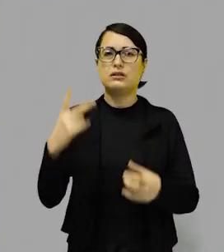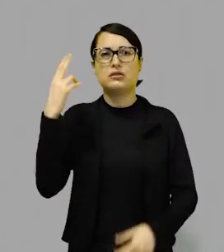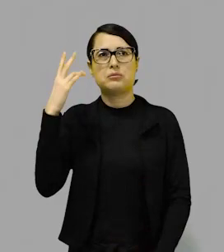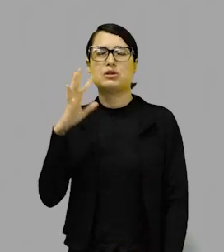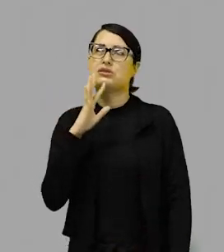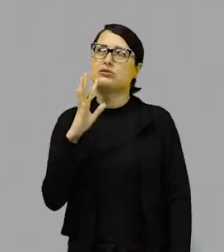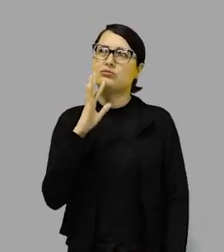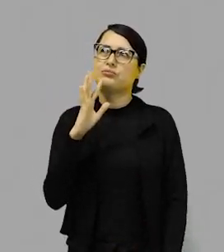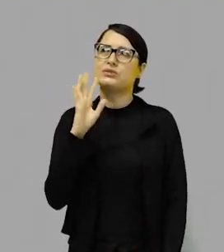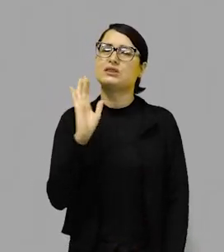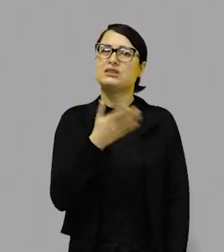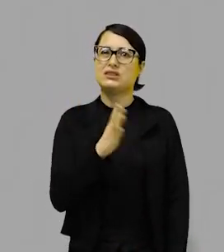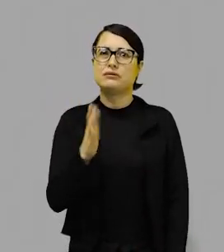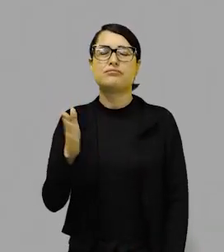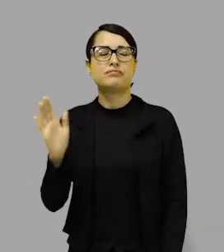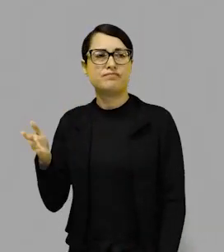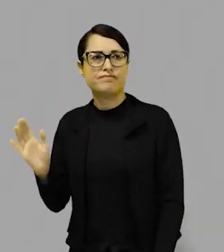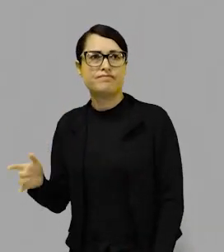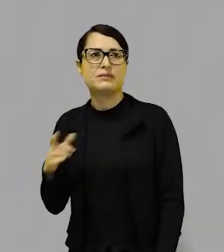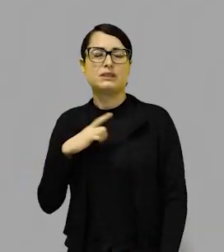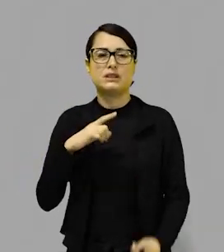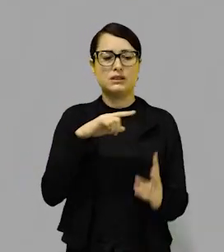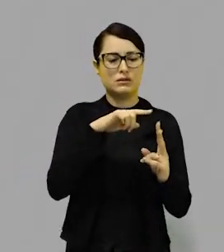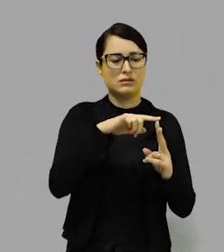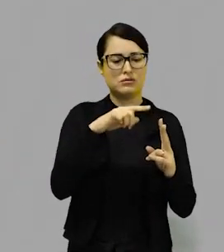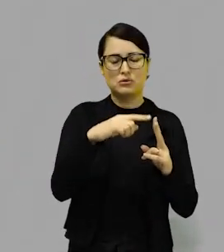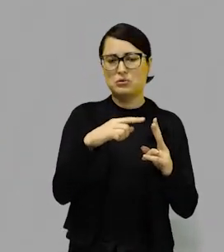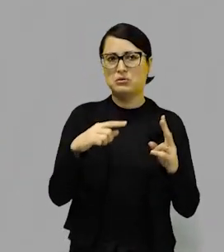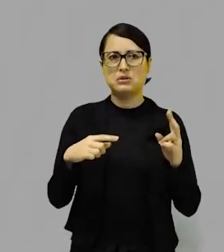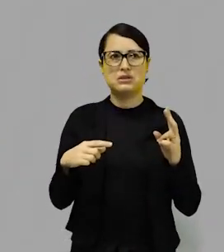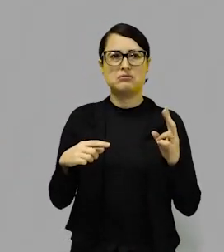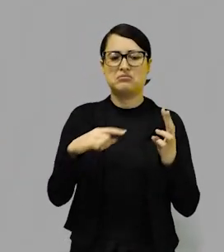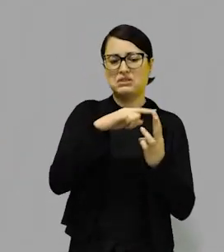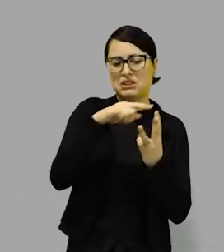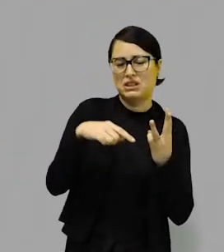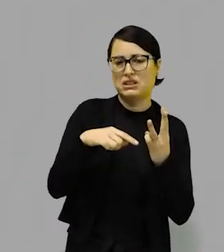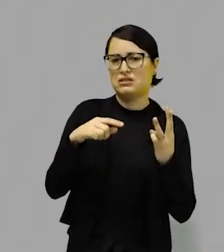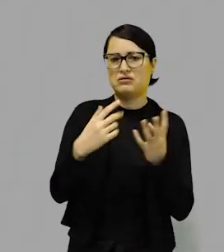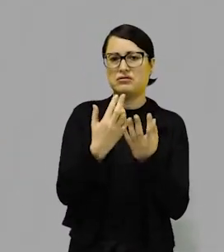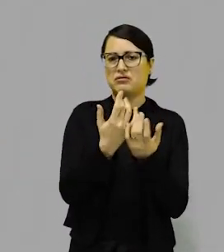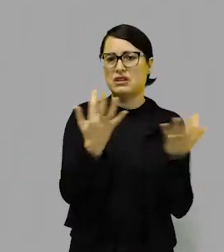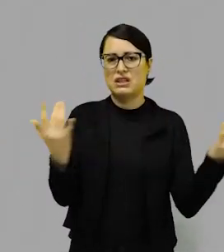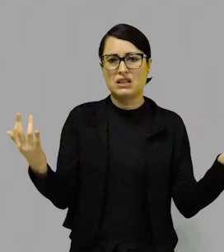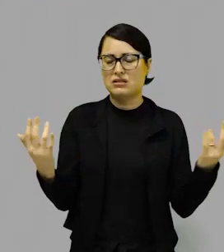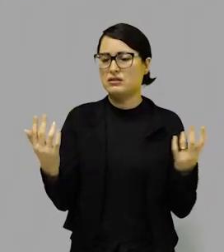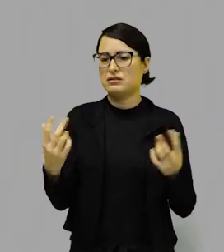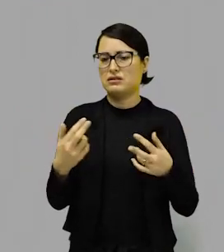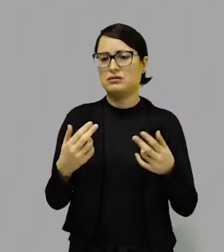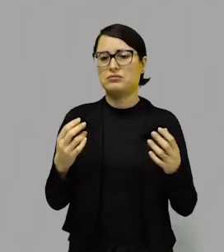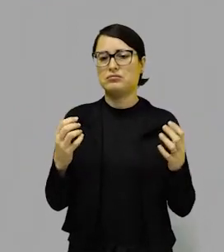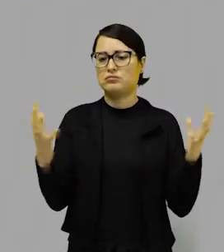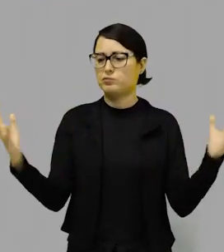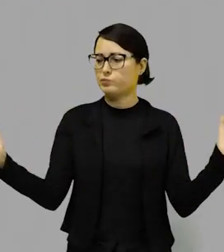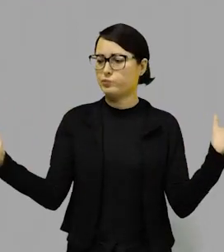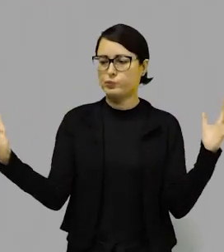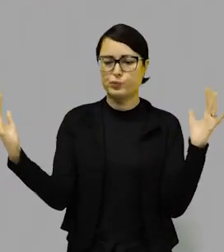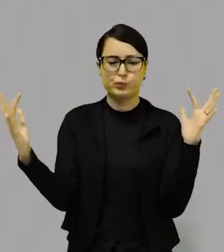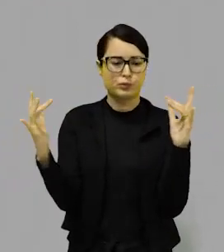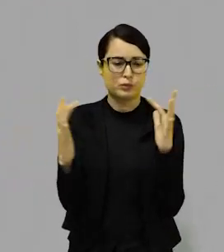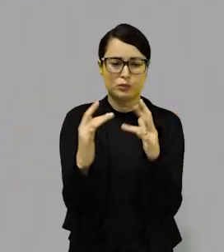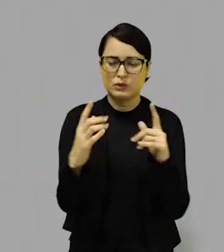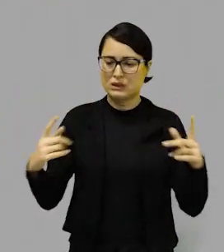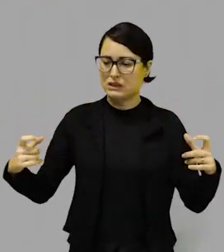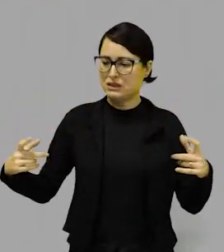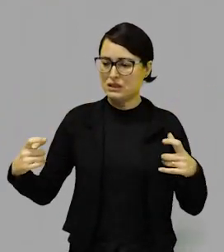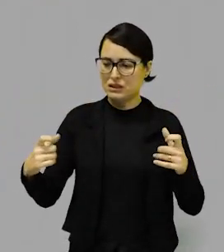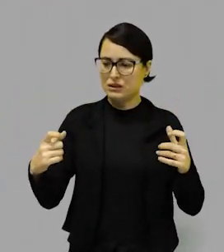já conhecemos, nós temos aqui dois indivíduos, ou três, sei lá, vários indivíduos que estão lutando entre si. Mas entre eles